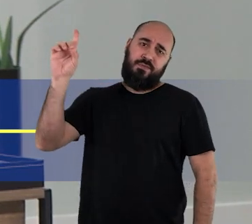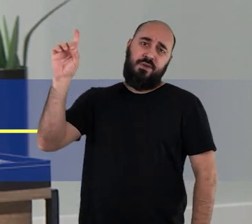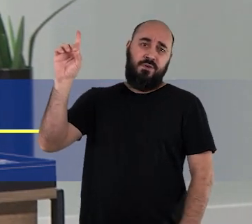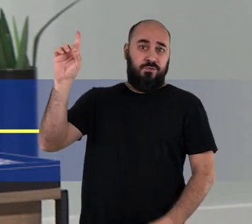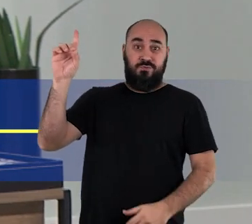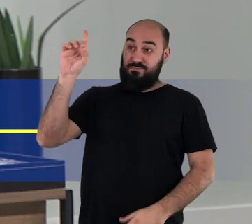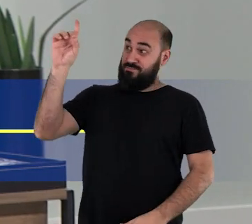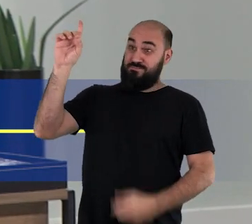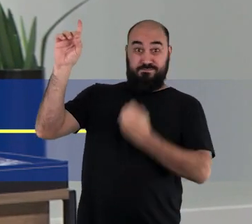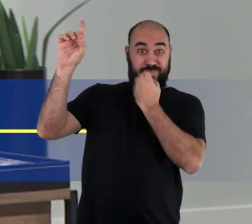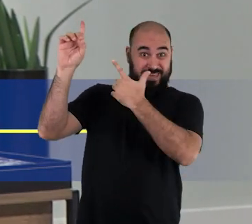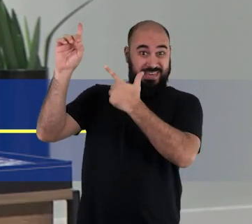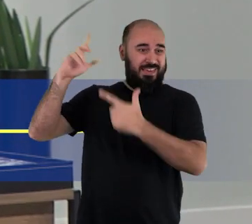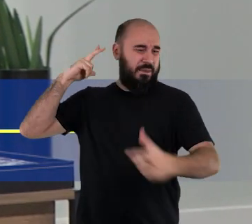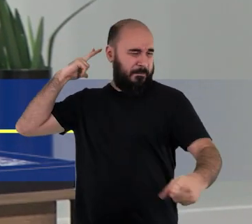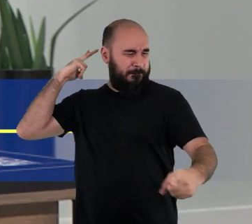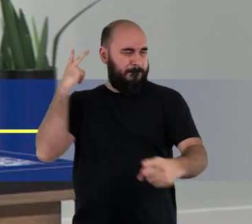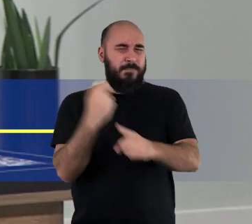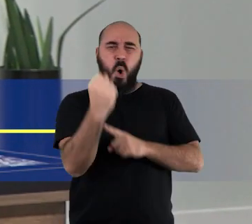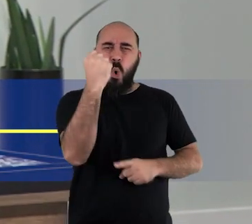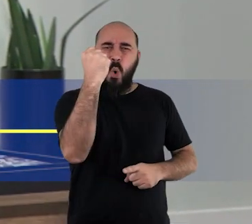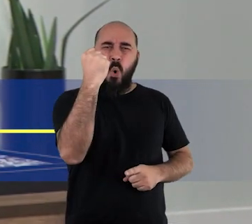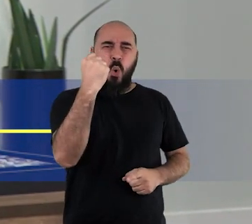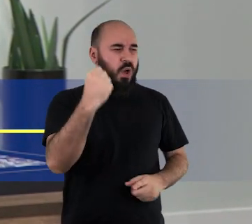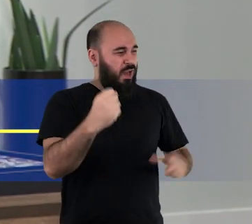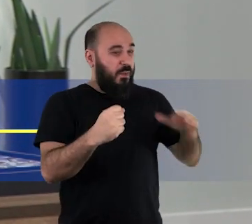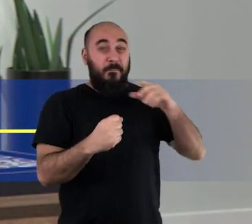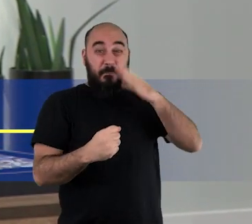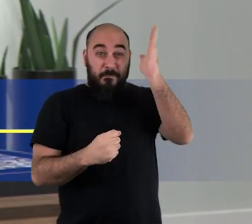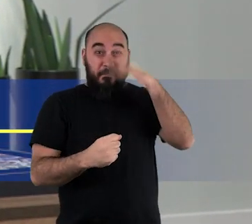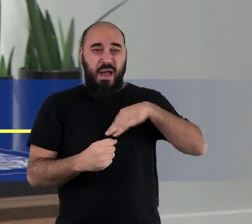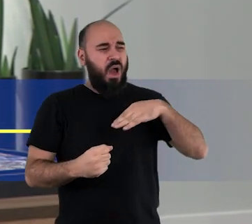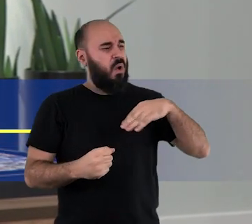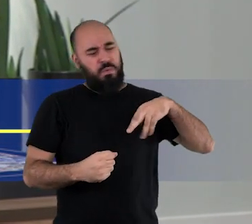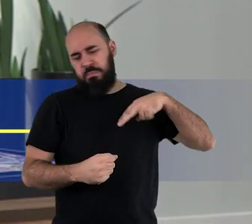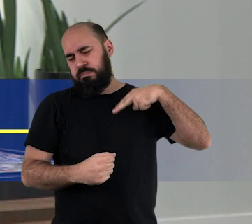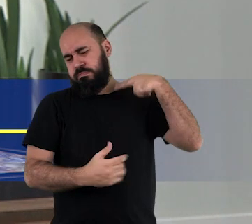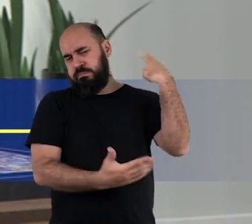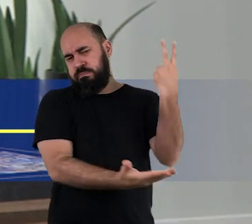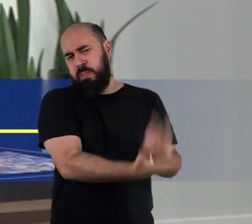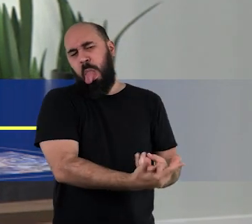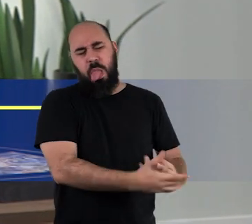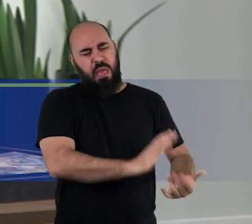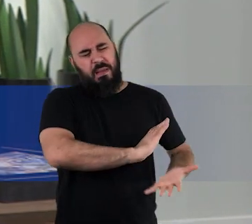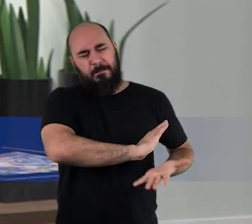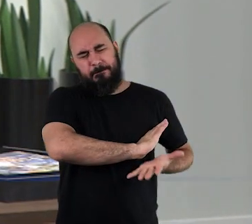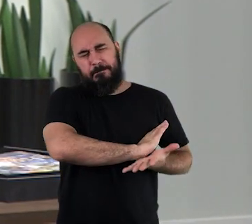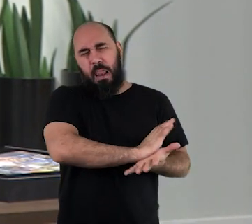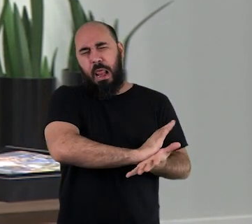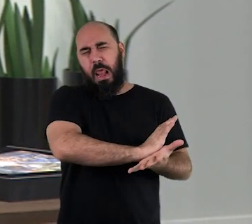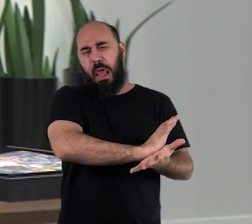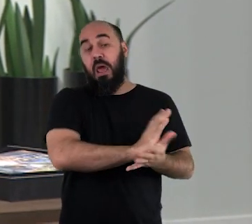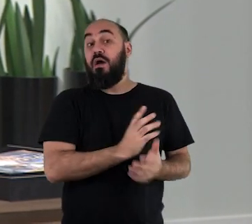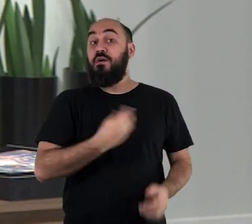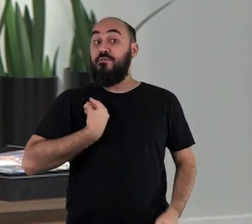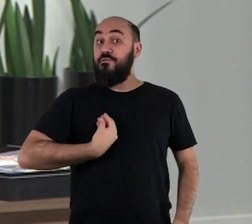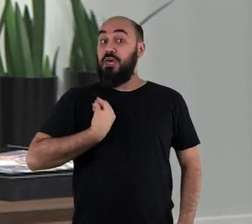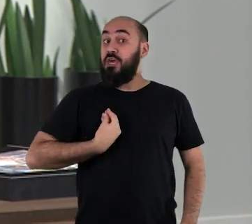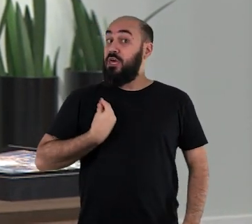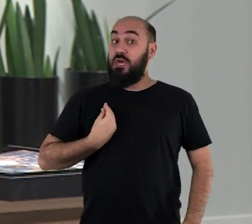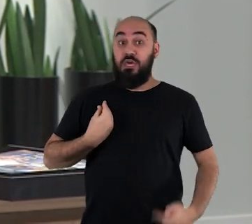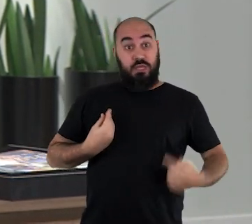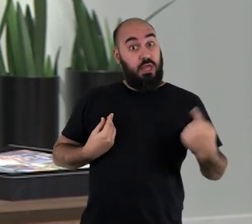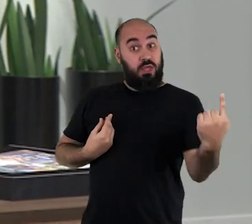o mal, a vida vencerá a morte, e juntos nós estaremos para sempre com o nosso Senhor, a partir do